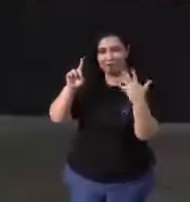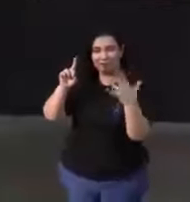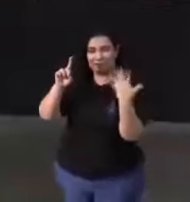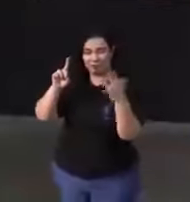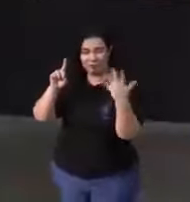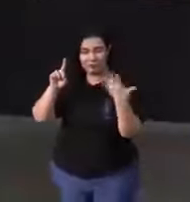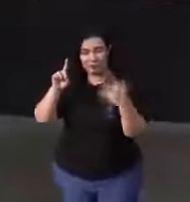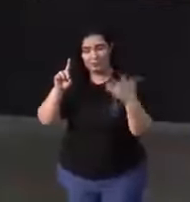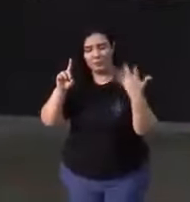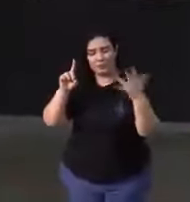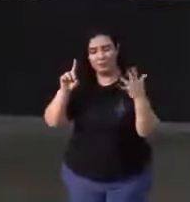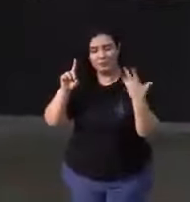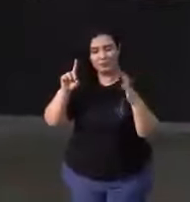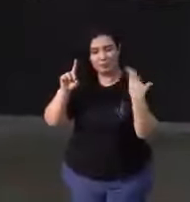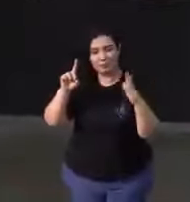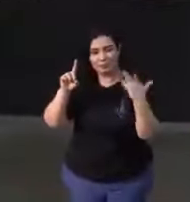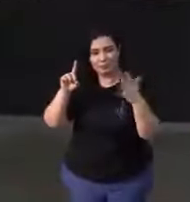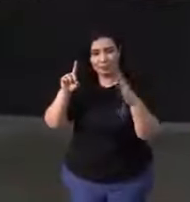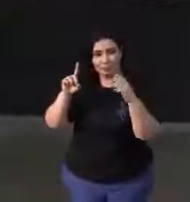Glória a Deus.